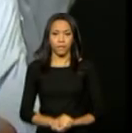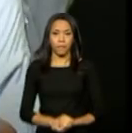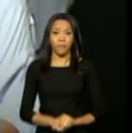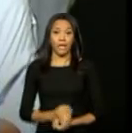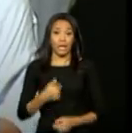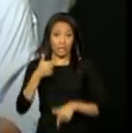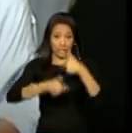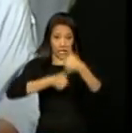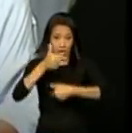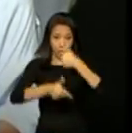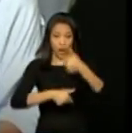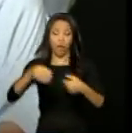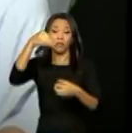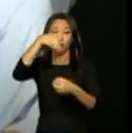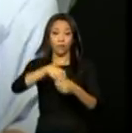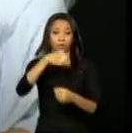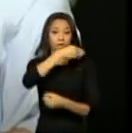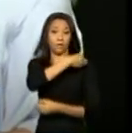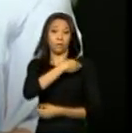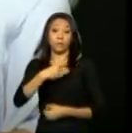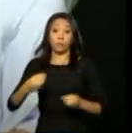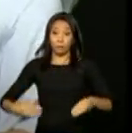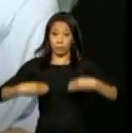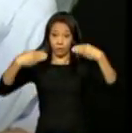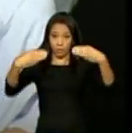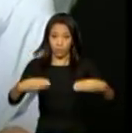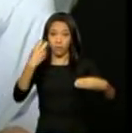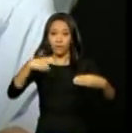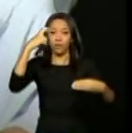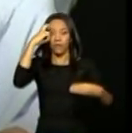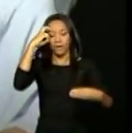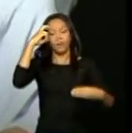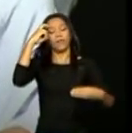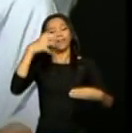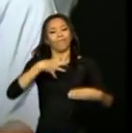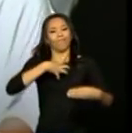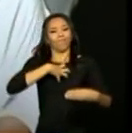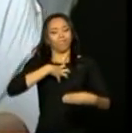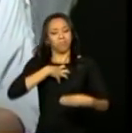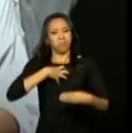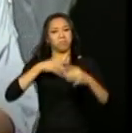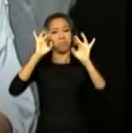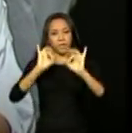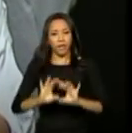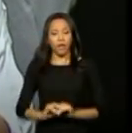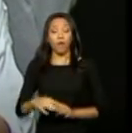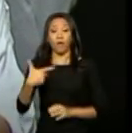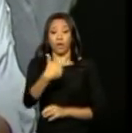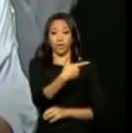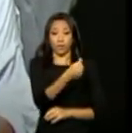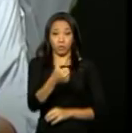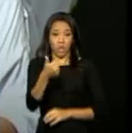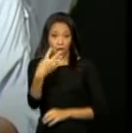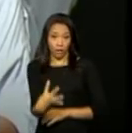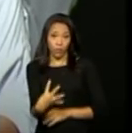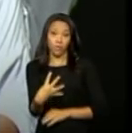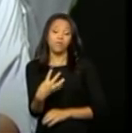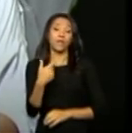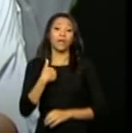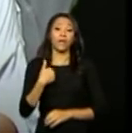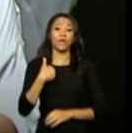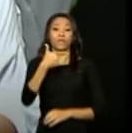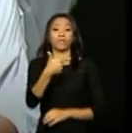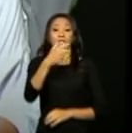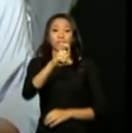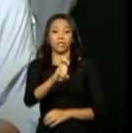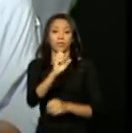Trabalhar no Ministério da Cultura é uma honra e um grande privilégio. Em 2014, completei 25